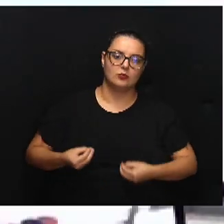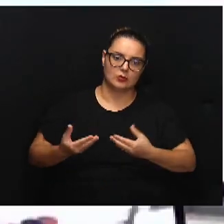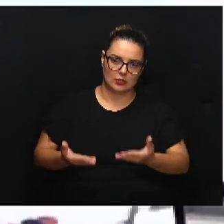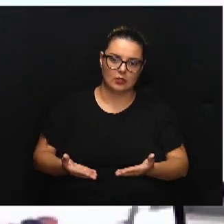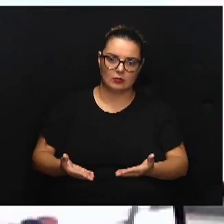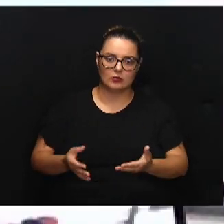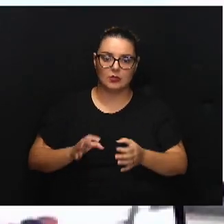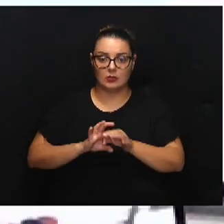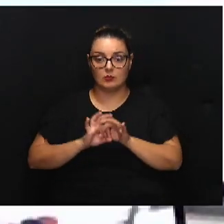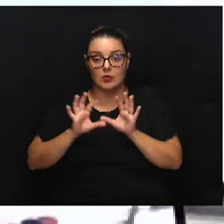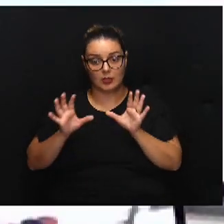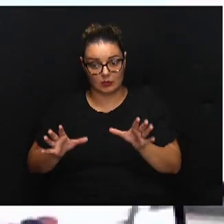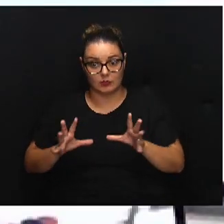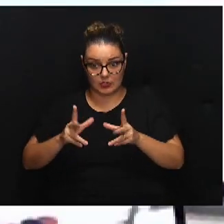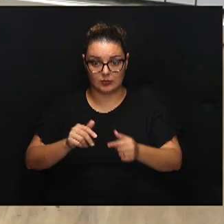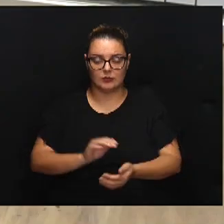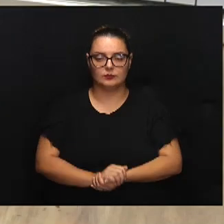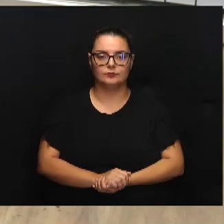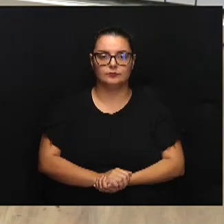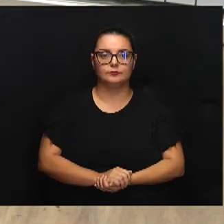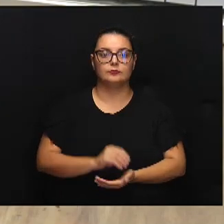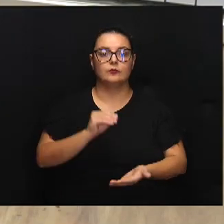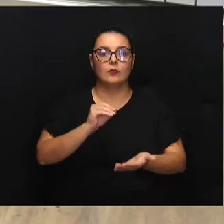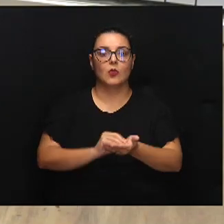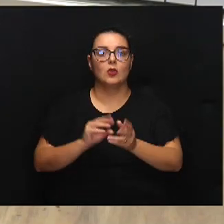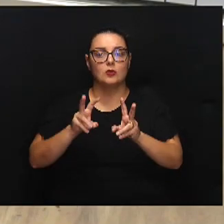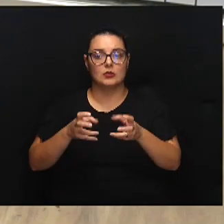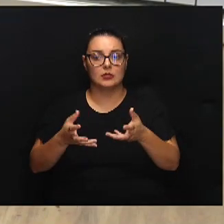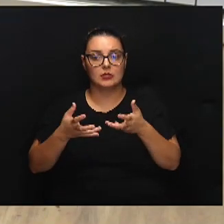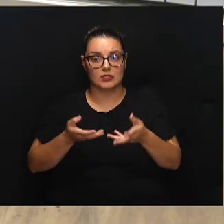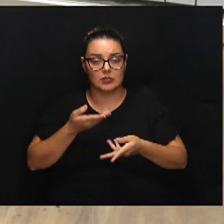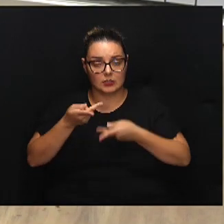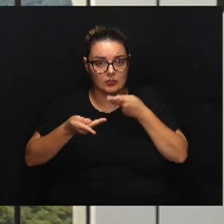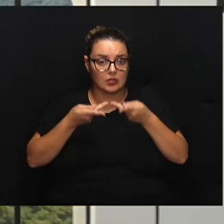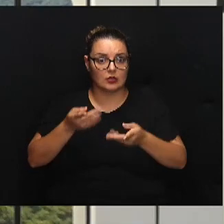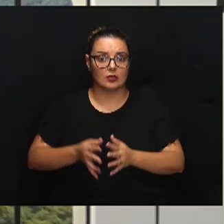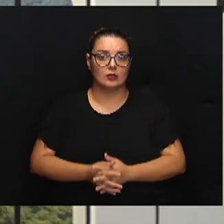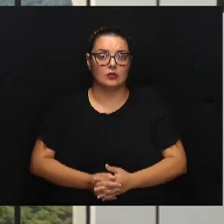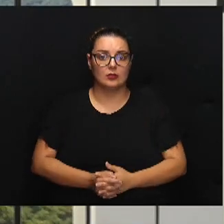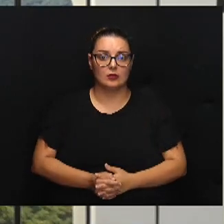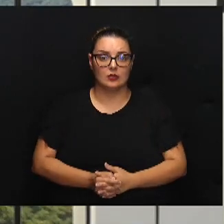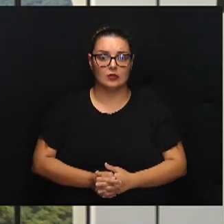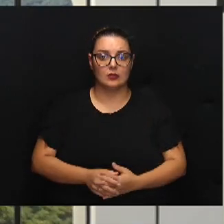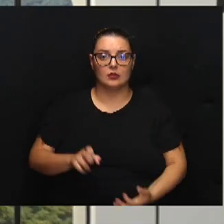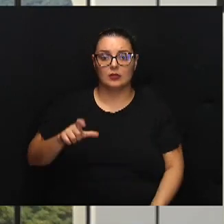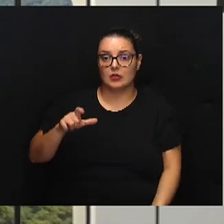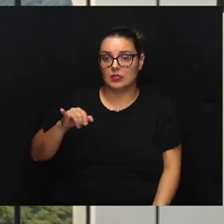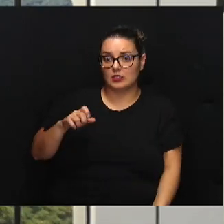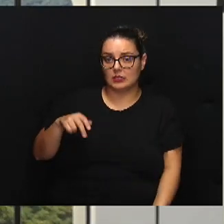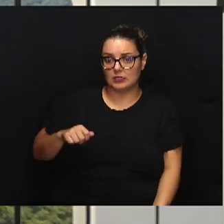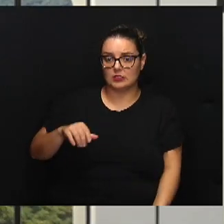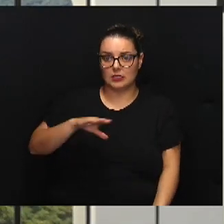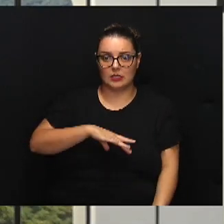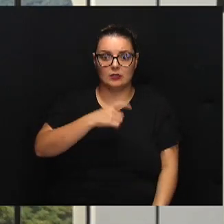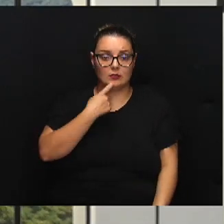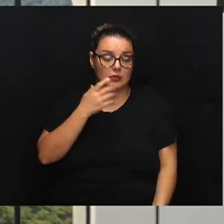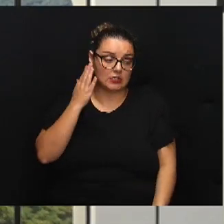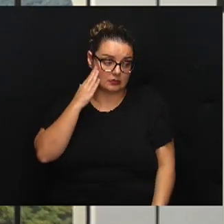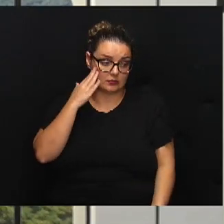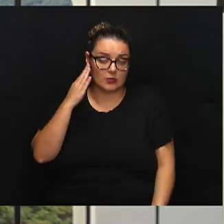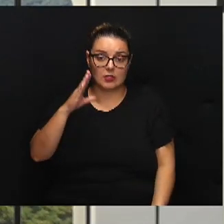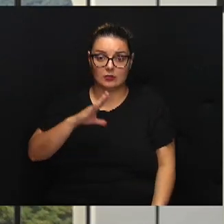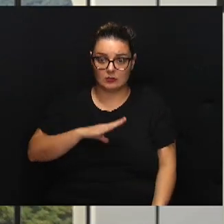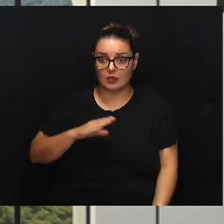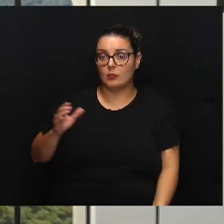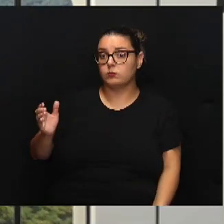estar disponível para todas. E o último assunto que eu quero trazer aqui, Eliana, é que Campinas, a gente sabe, é uma cidade